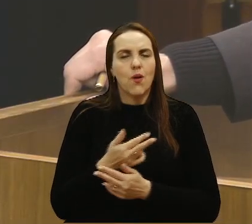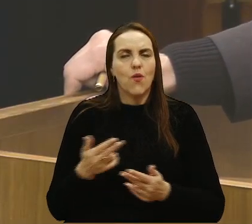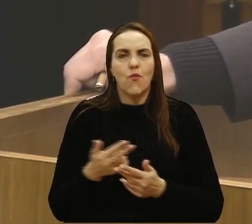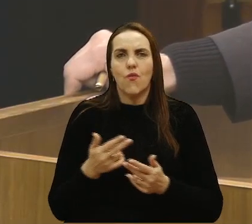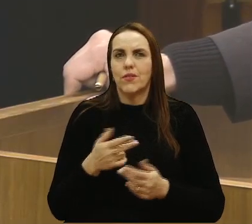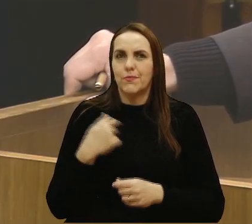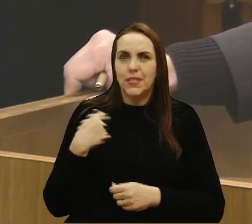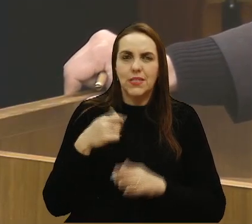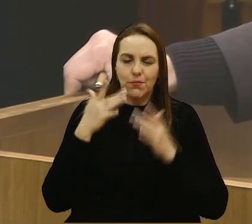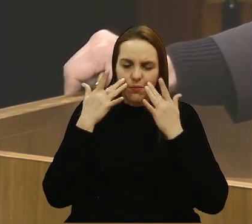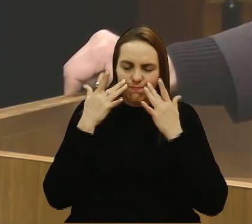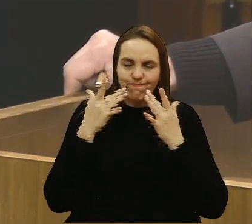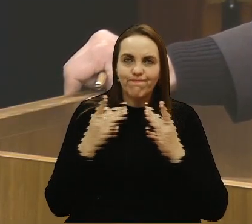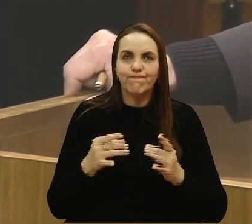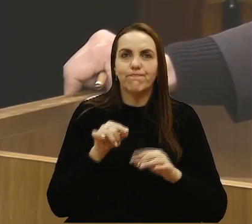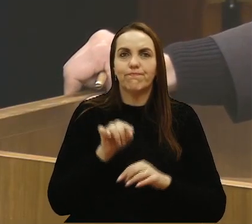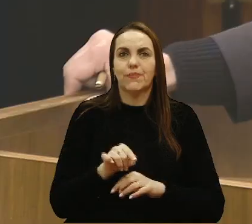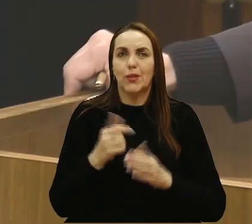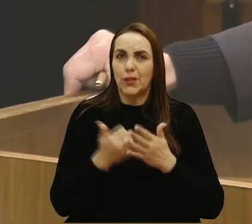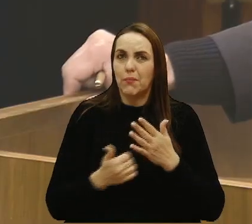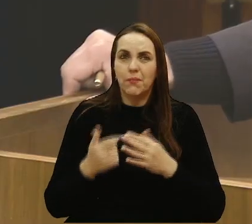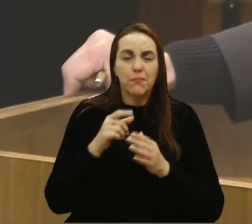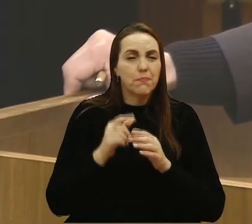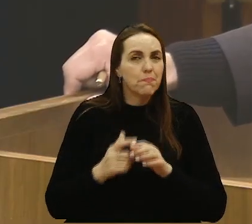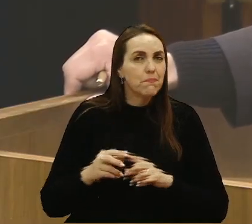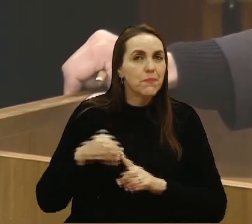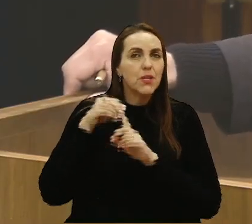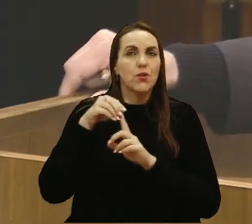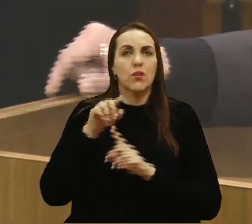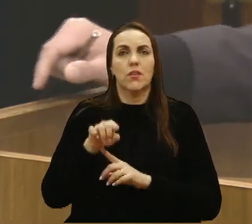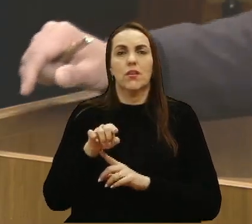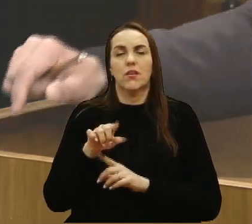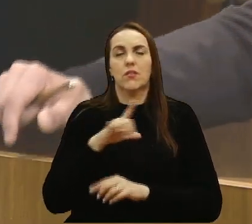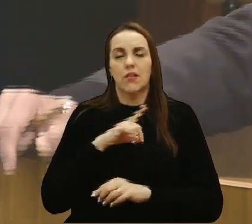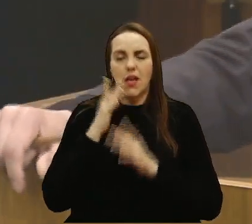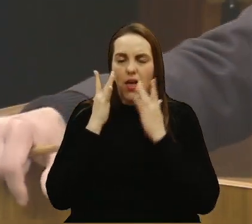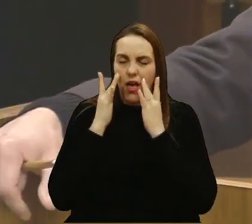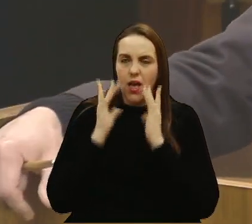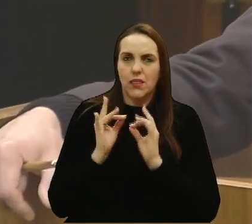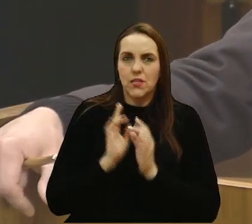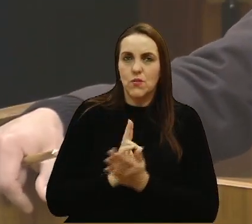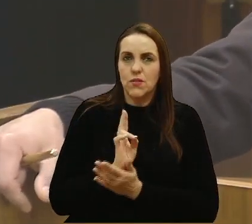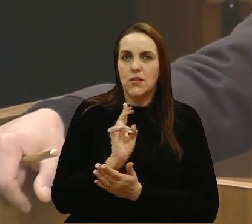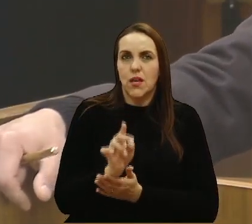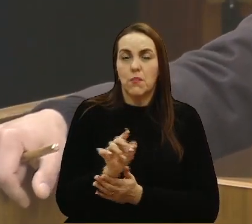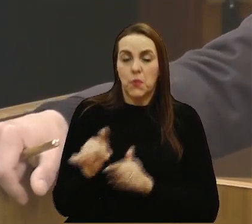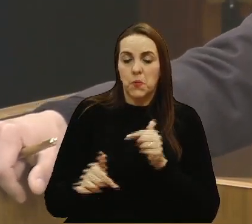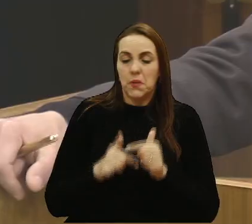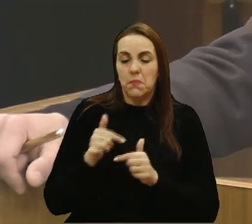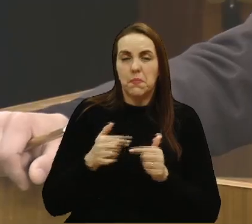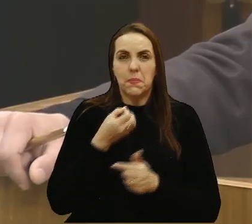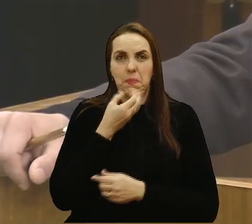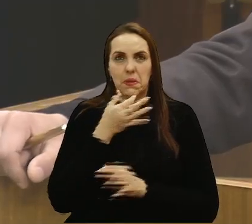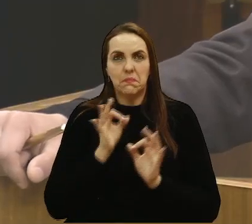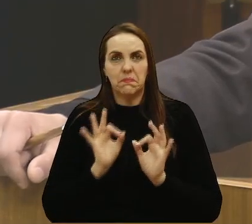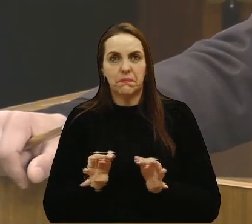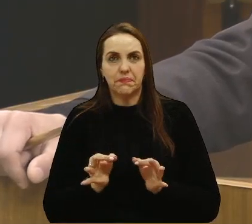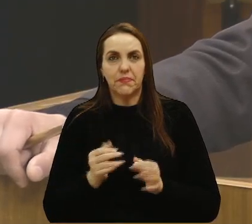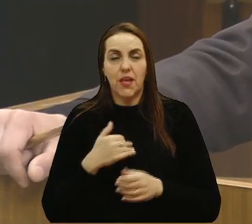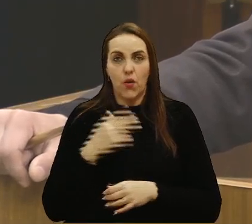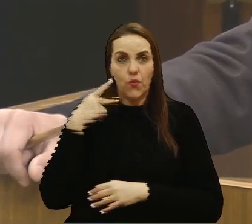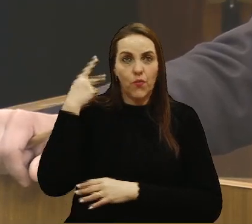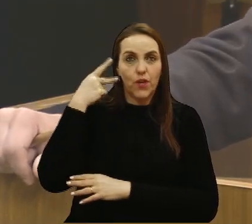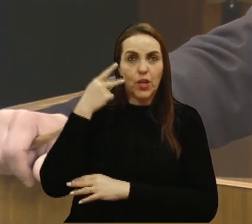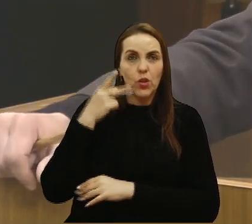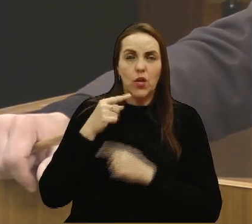que dar prioridade, temos que estar atentos. E quando se faz um trabalho bem feito, eu sou um vereador que